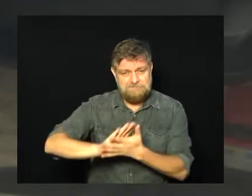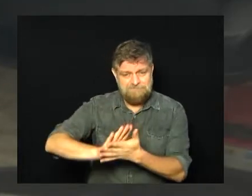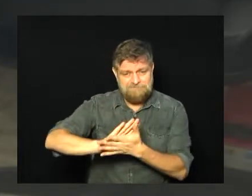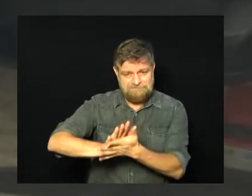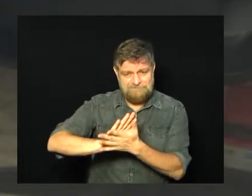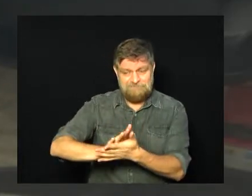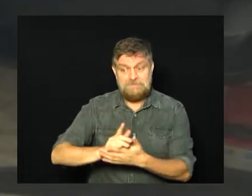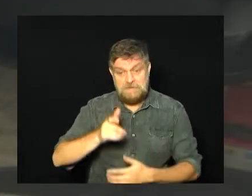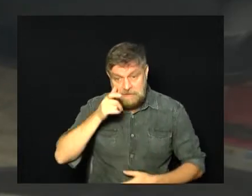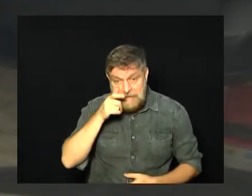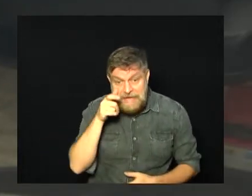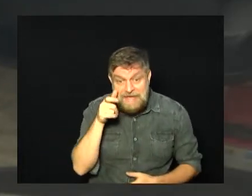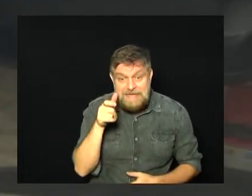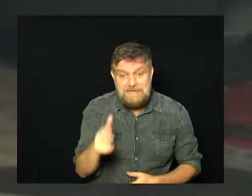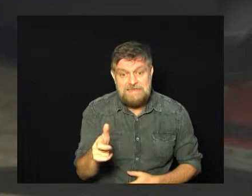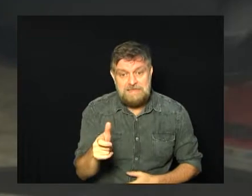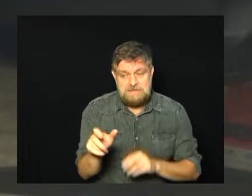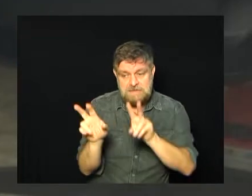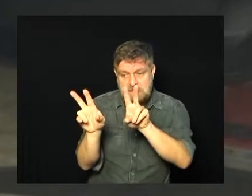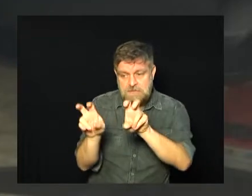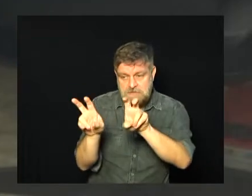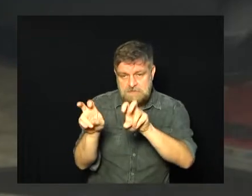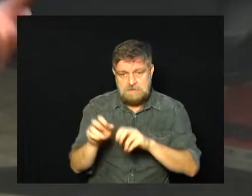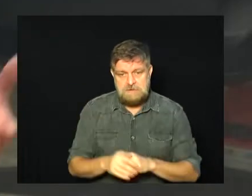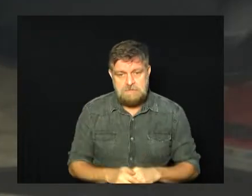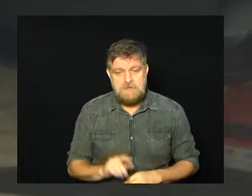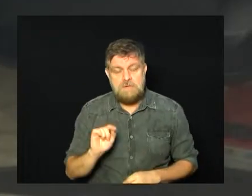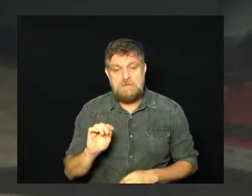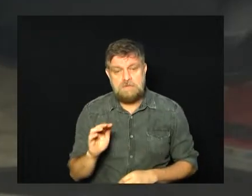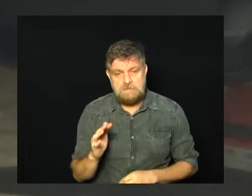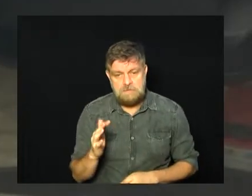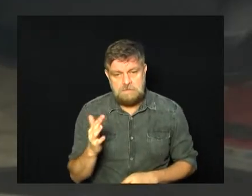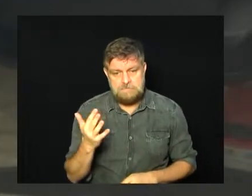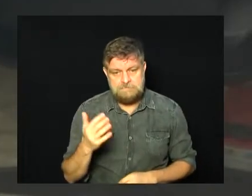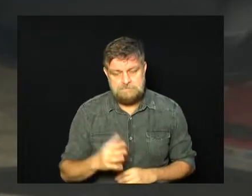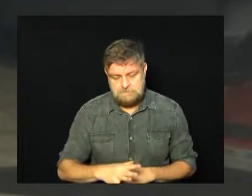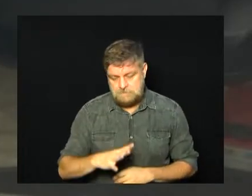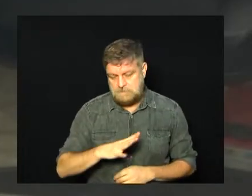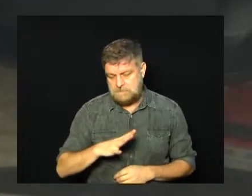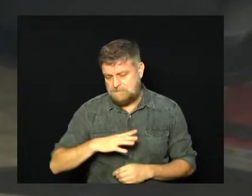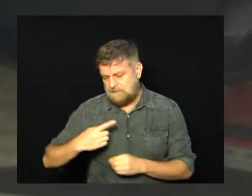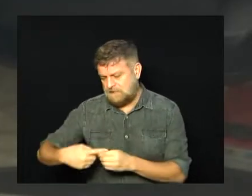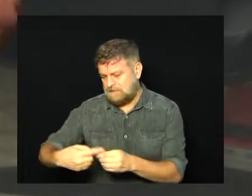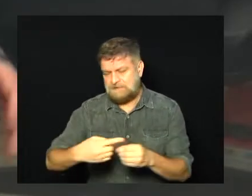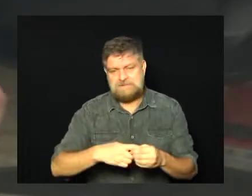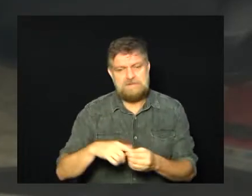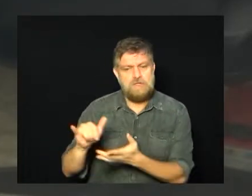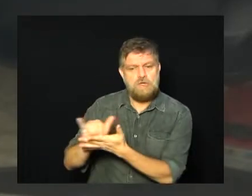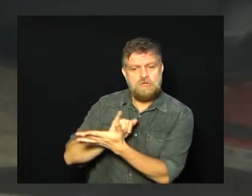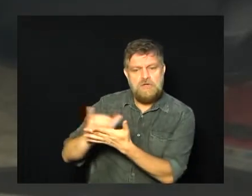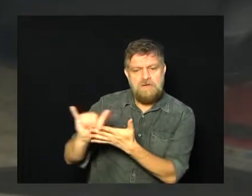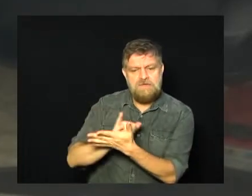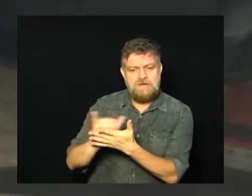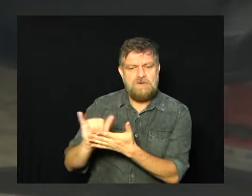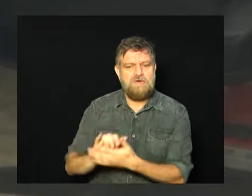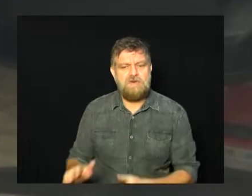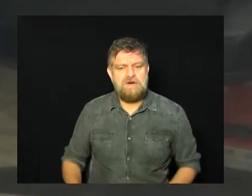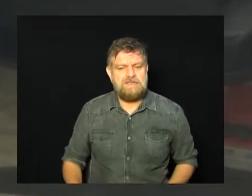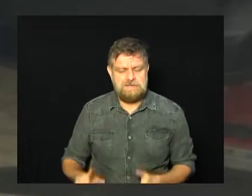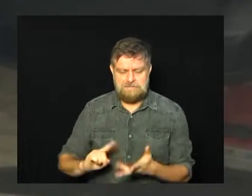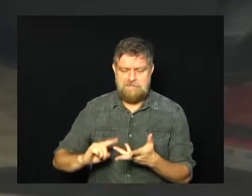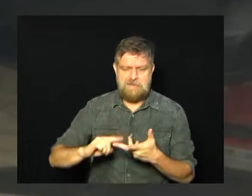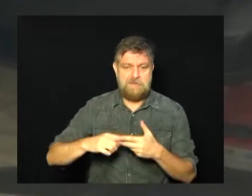interessado na pauta, no assunto. Isso é o que acontece em todas as cidades que a gente vê isso, Nova York, Atlanta, Los